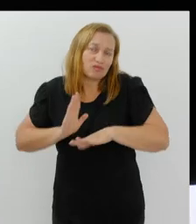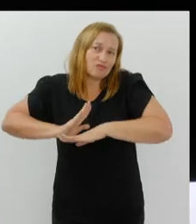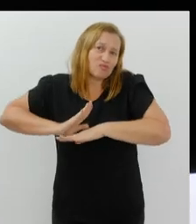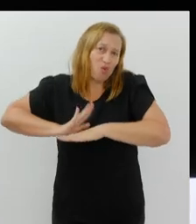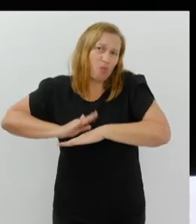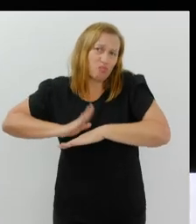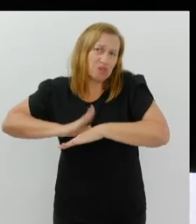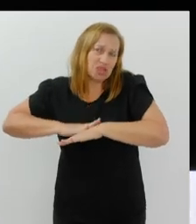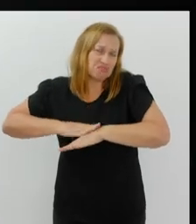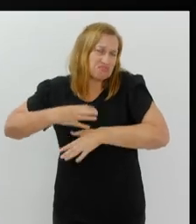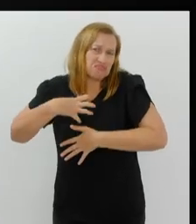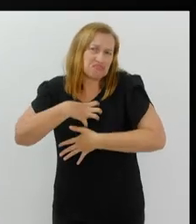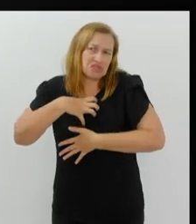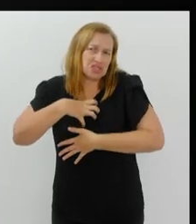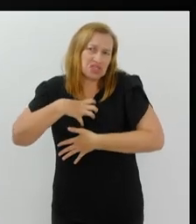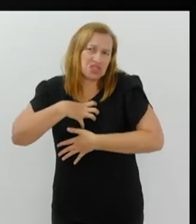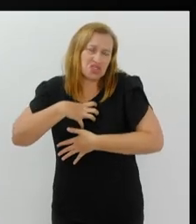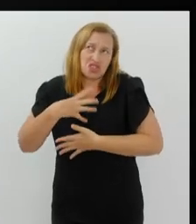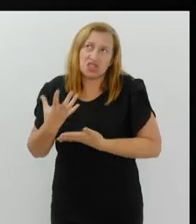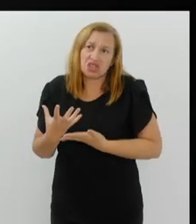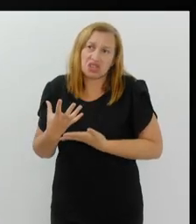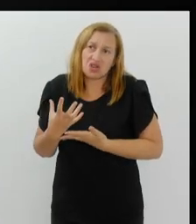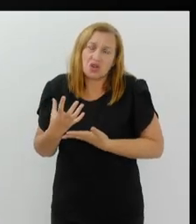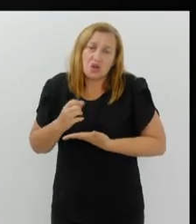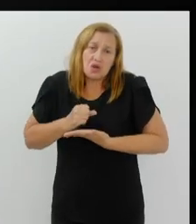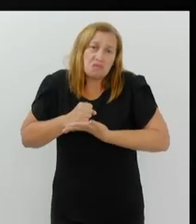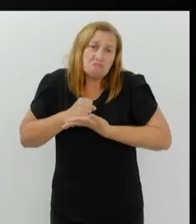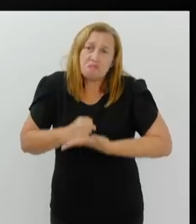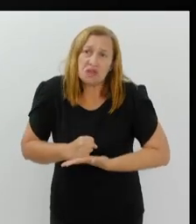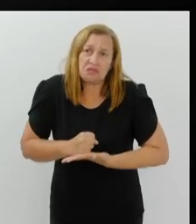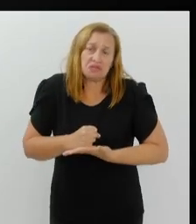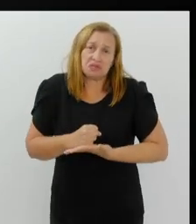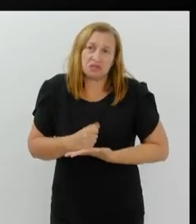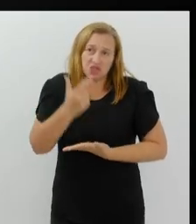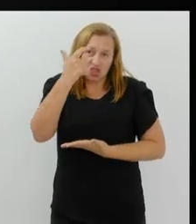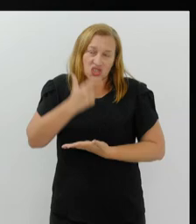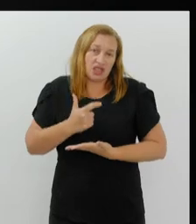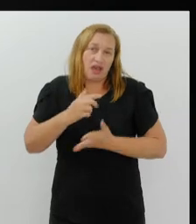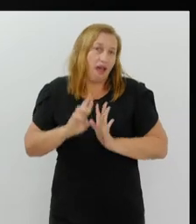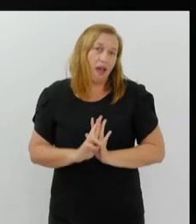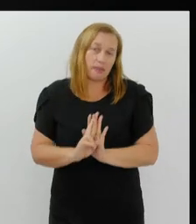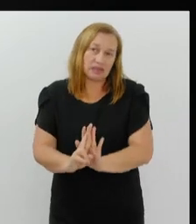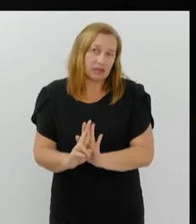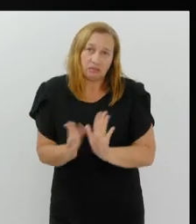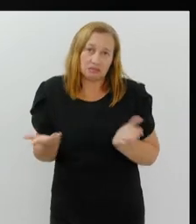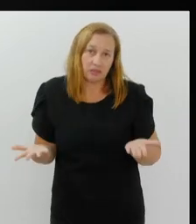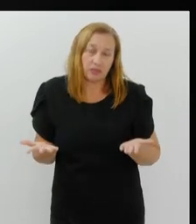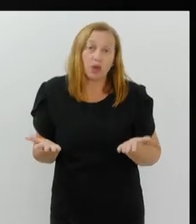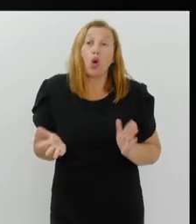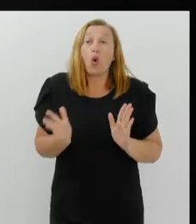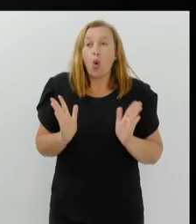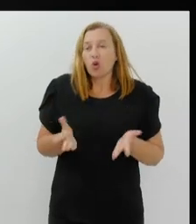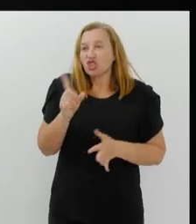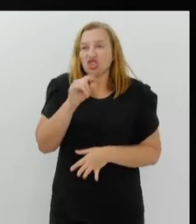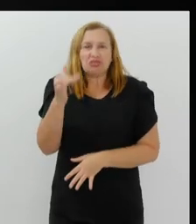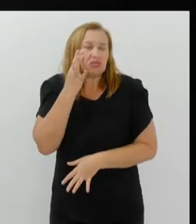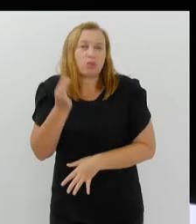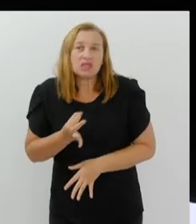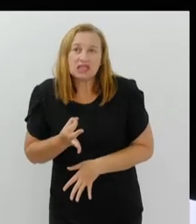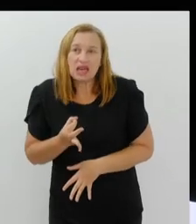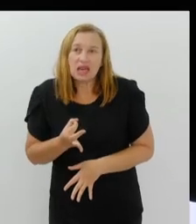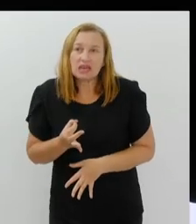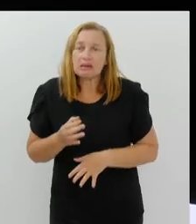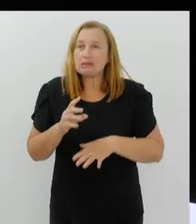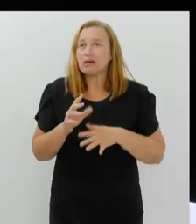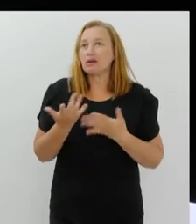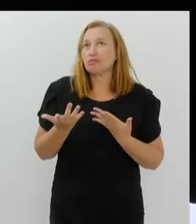leve. não, naquele momento você não estava sentindo, entre aspas, o peso de ser Não, uma representante, né? hoje em dia, não